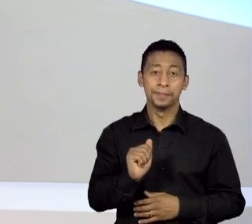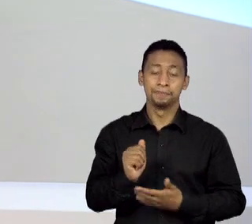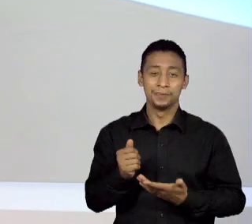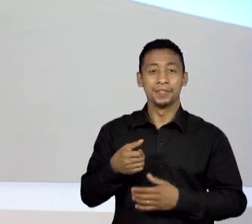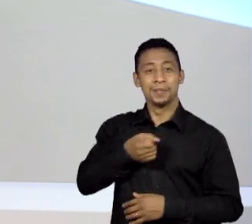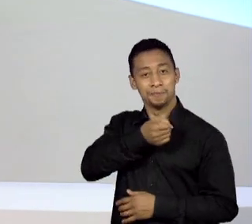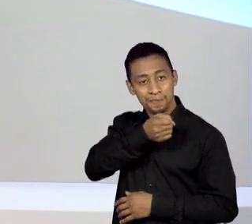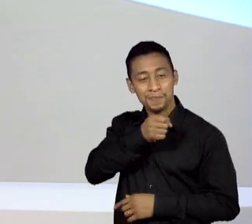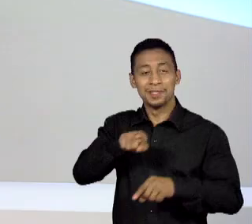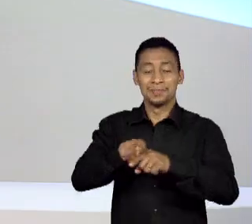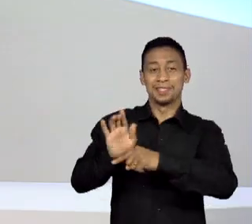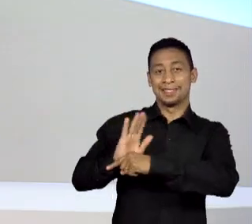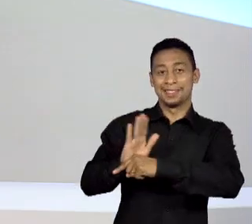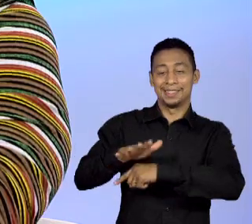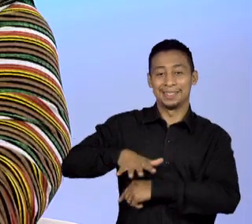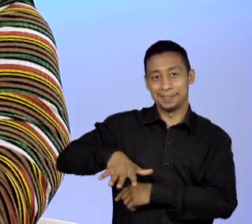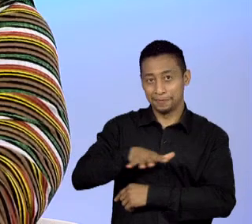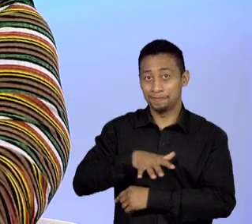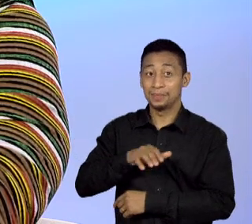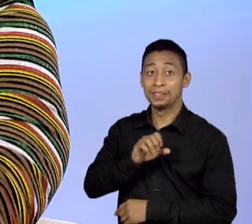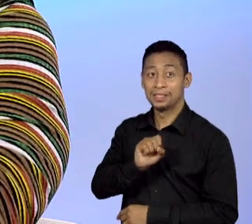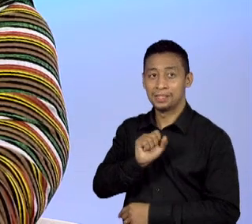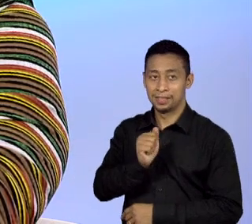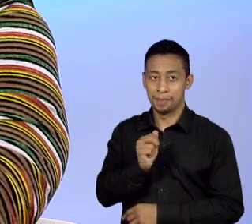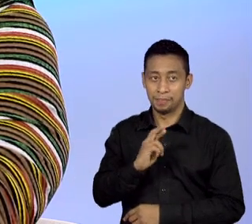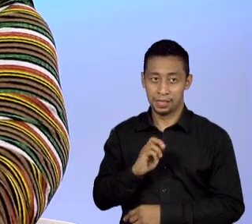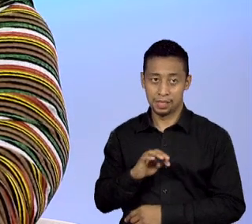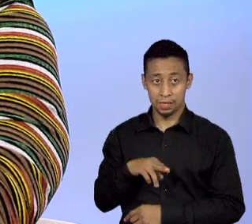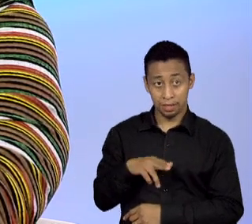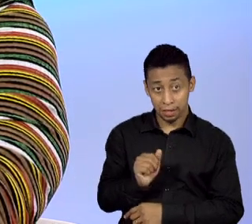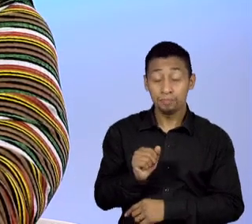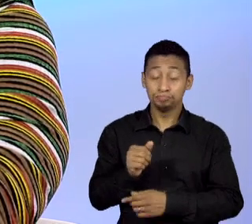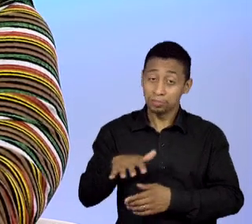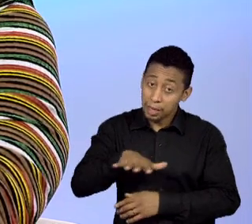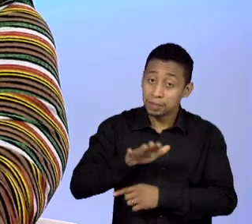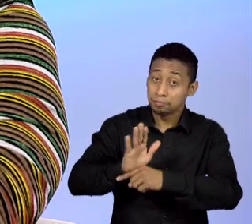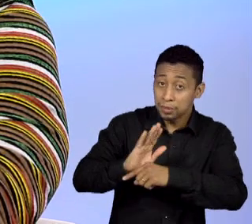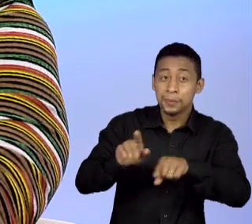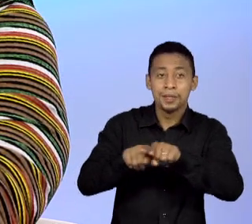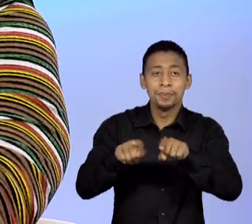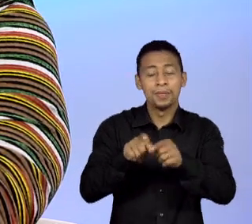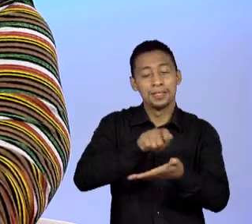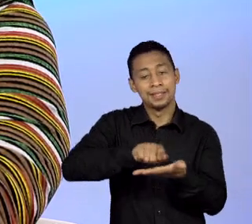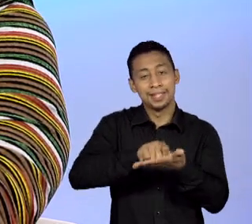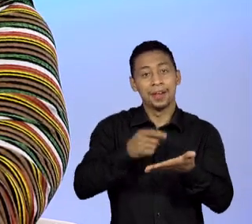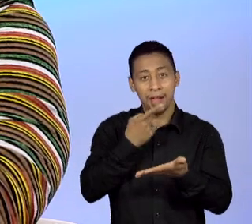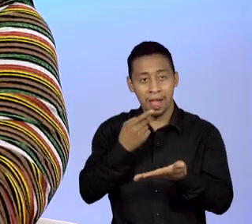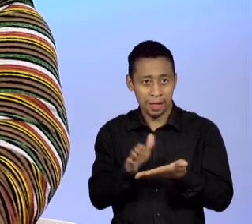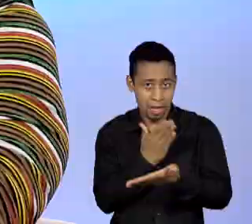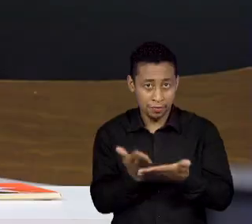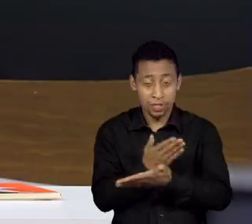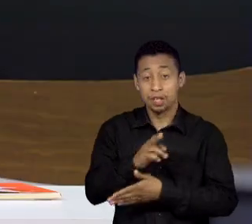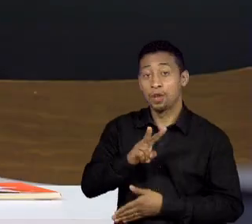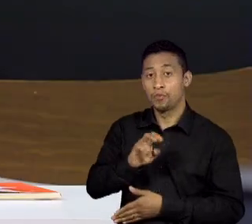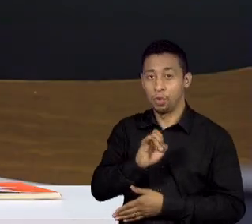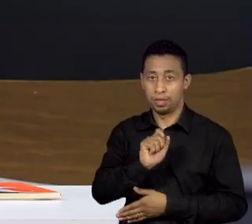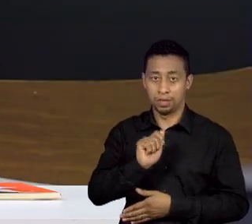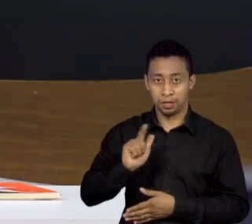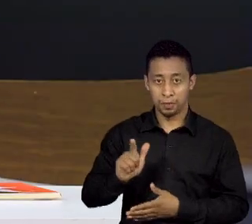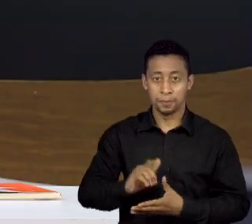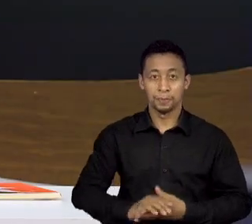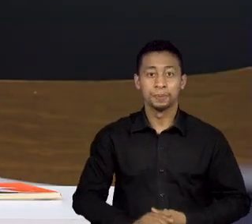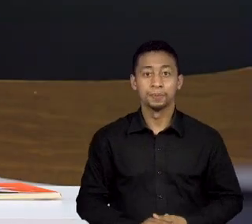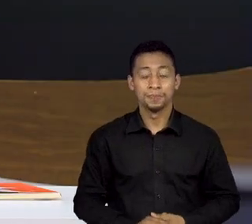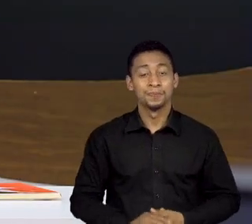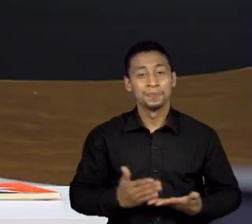e cineasta; e Sabrina Fidalgo, cineasta e colunista da revista Vogue Brasil. Boa